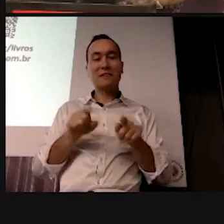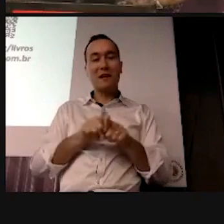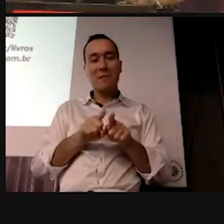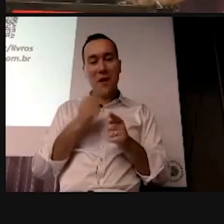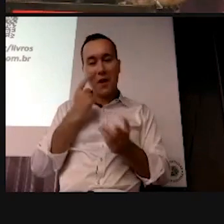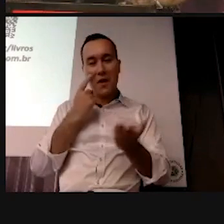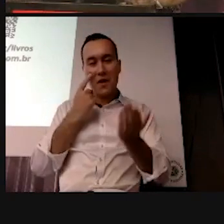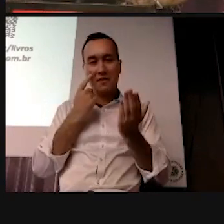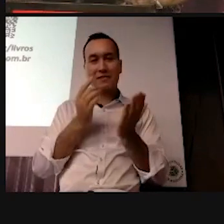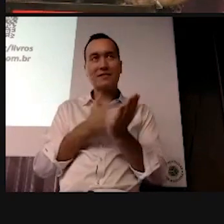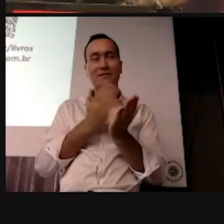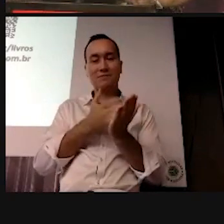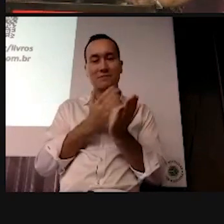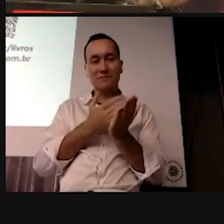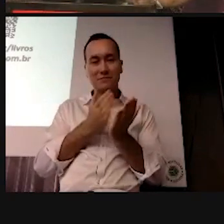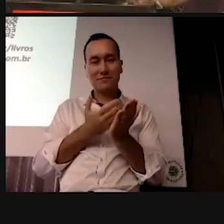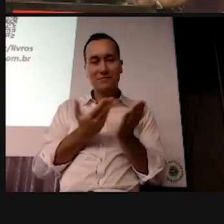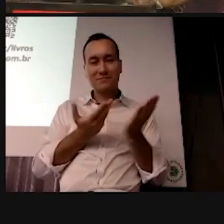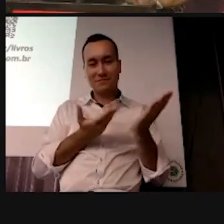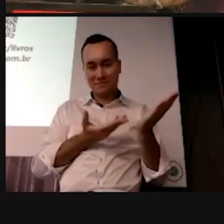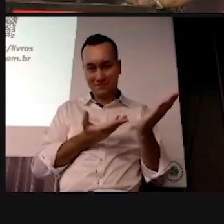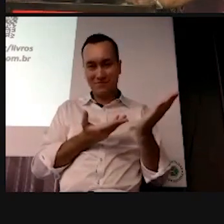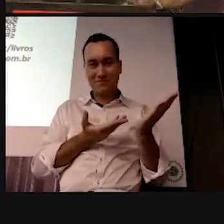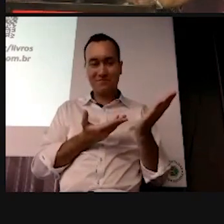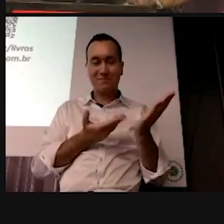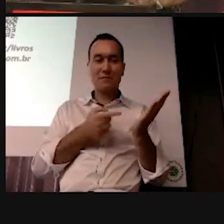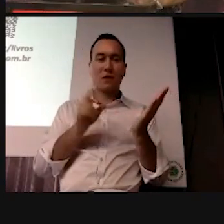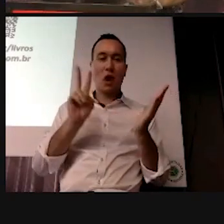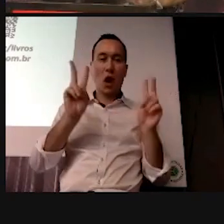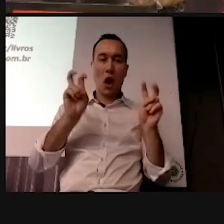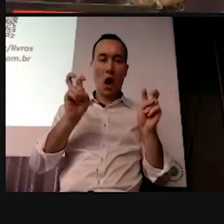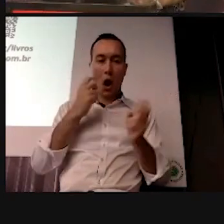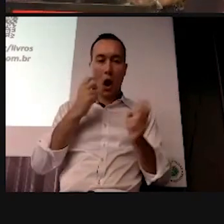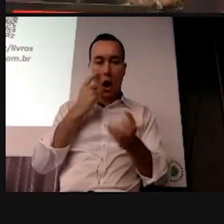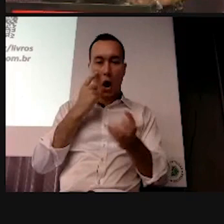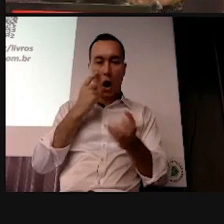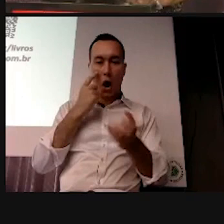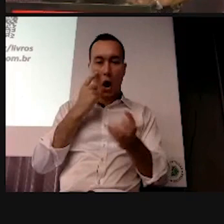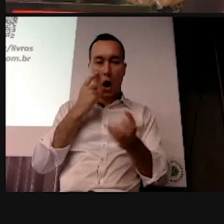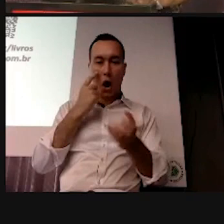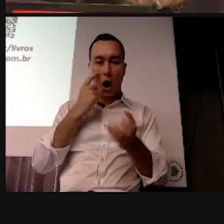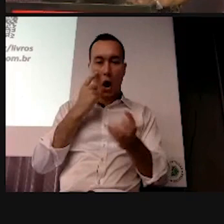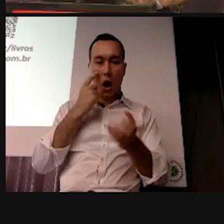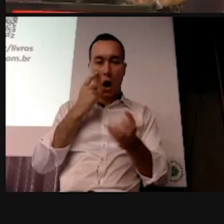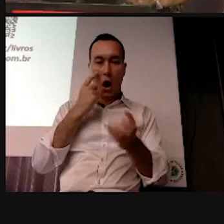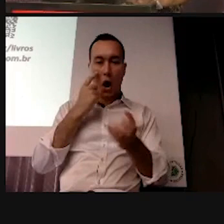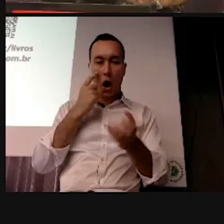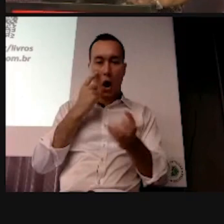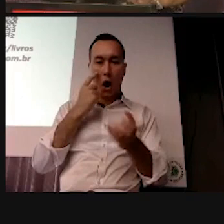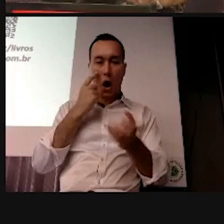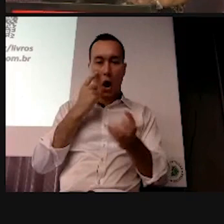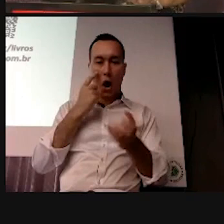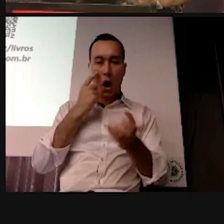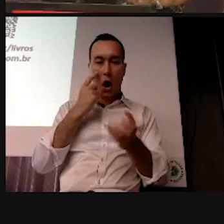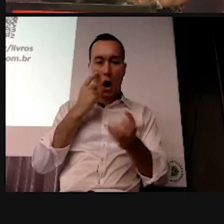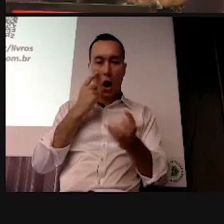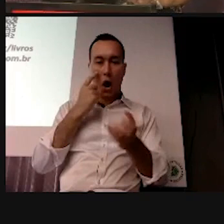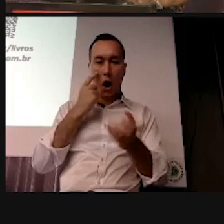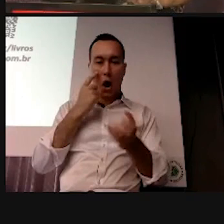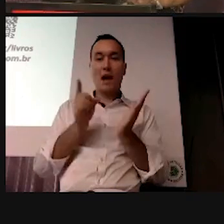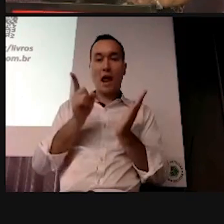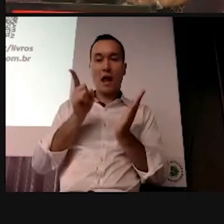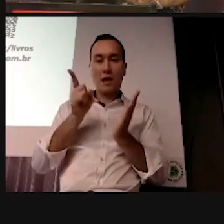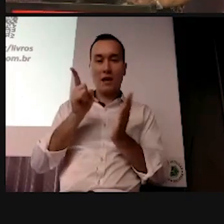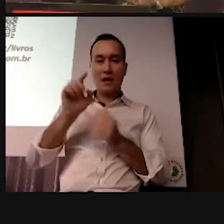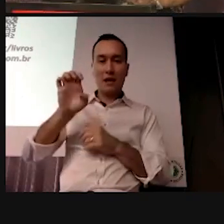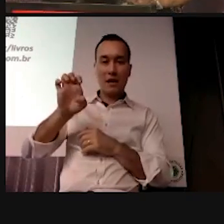chama Repensando o RH, Ágil, Diverso e Exponencial. Foi lançado pela editora Carole. Eu mergulho em cada um